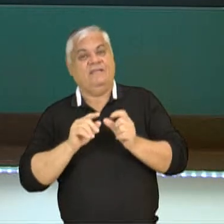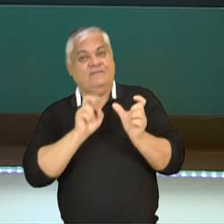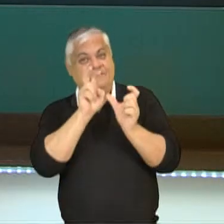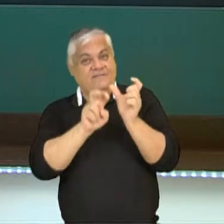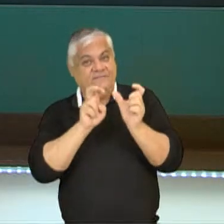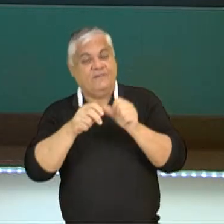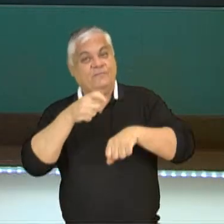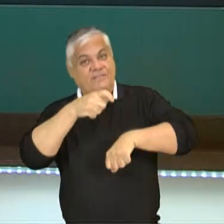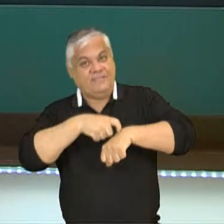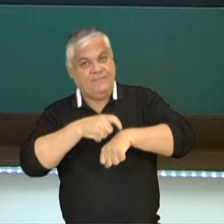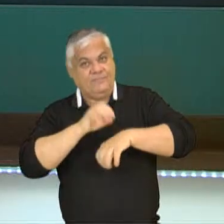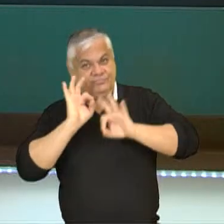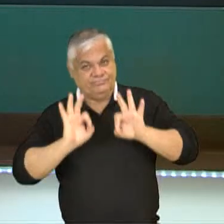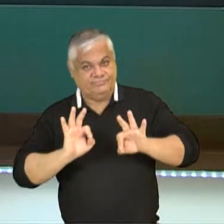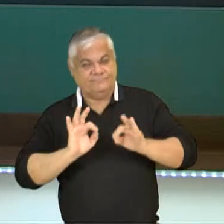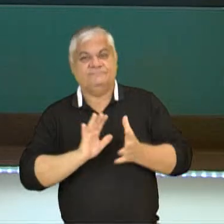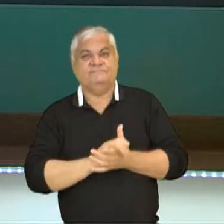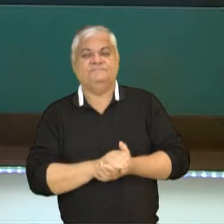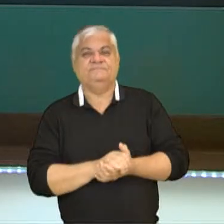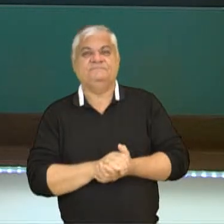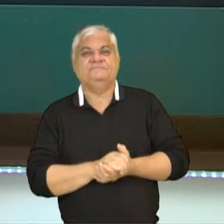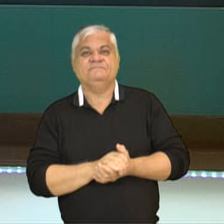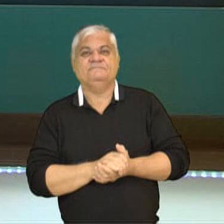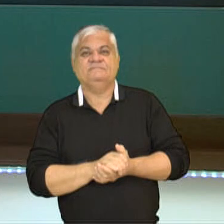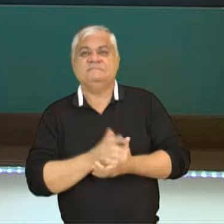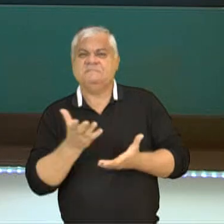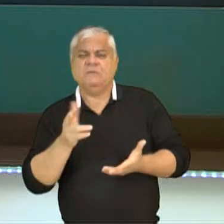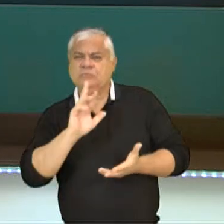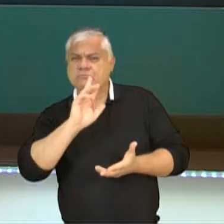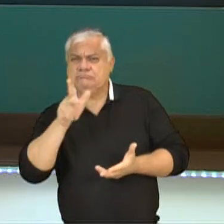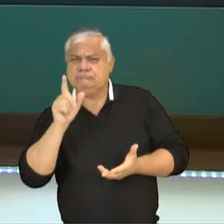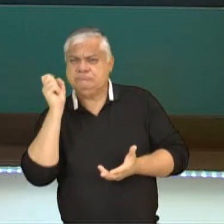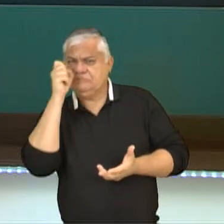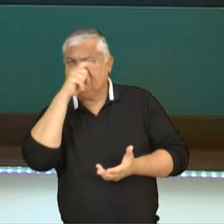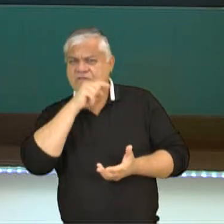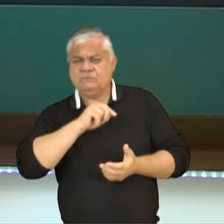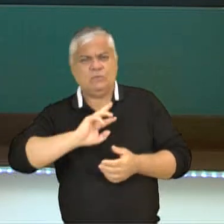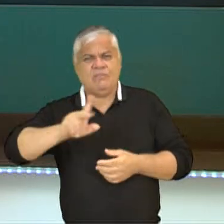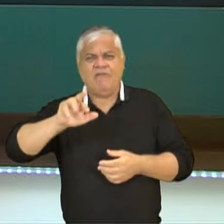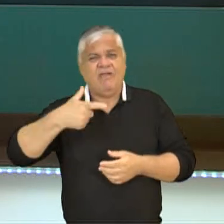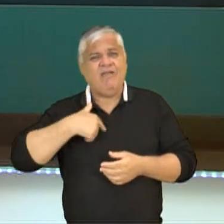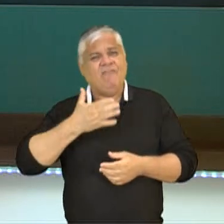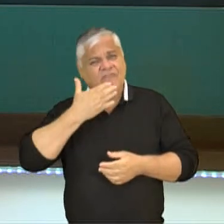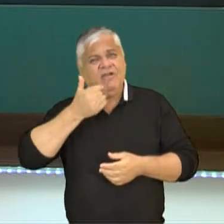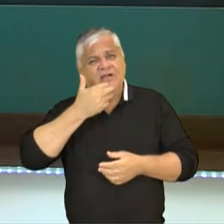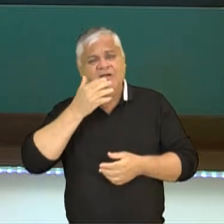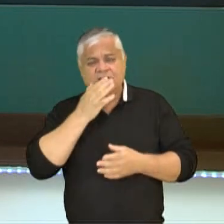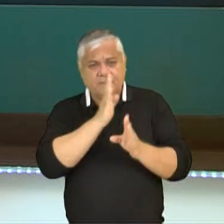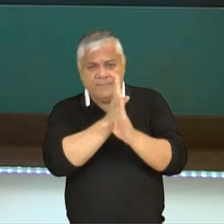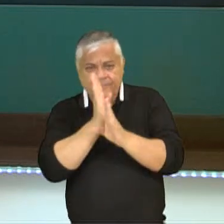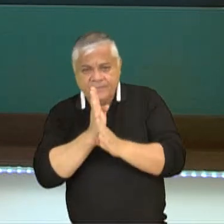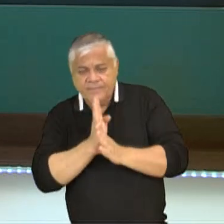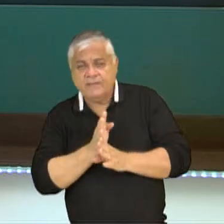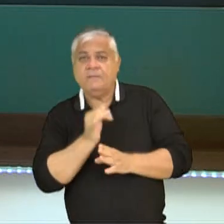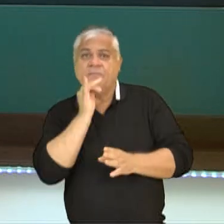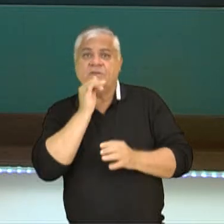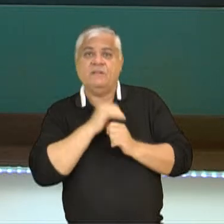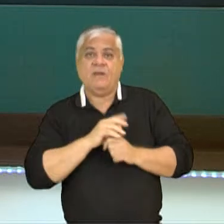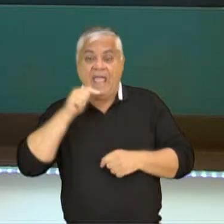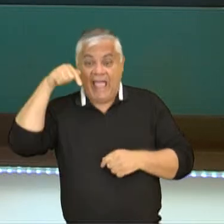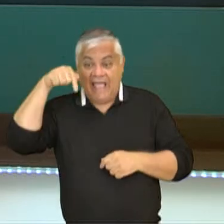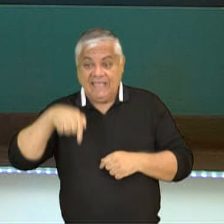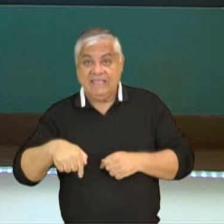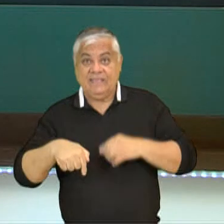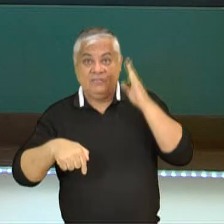já que se referem ao tempo. Né? Então, percebam que não é muito difícil a gente identificar os advérbios. Né? Se eu digo, aqui